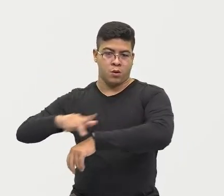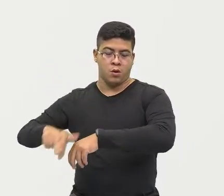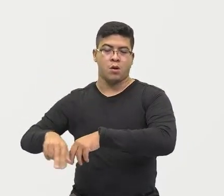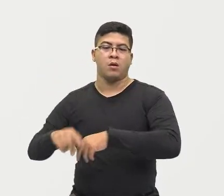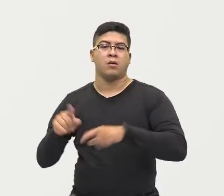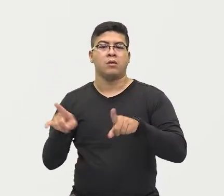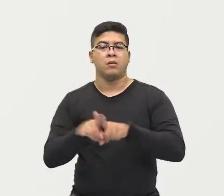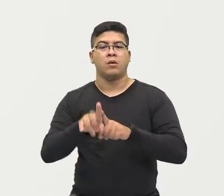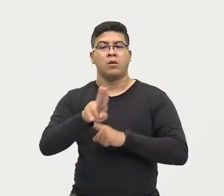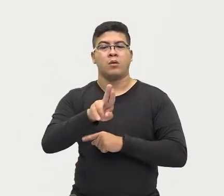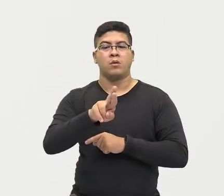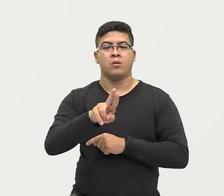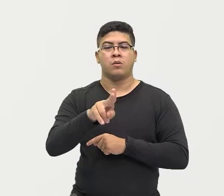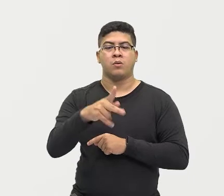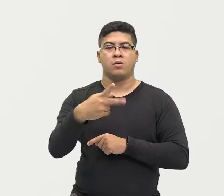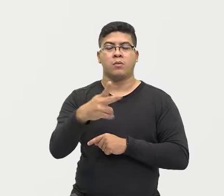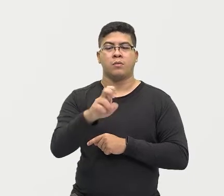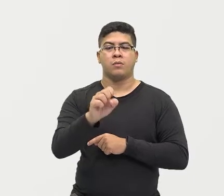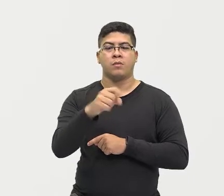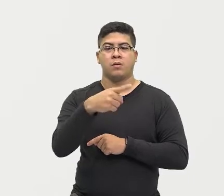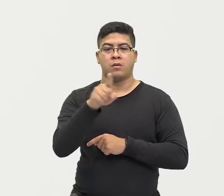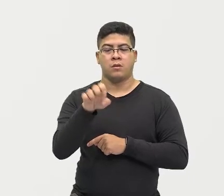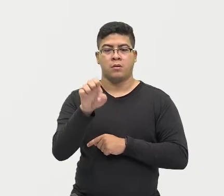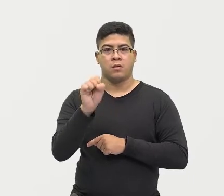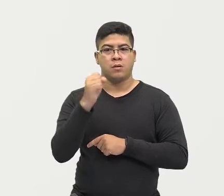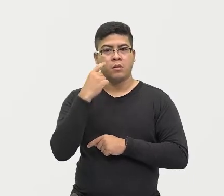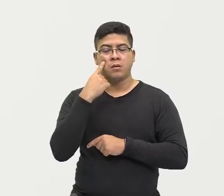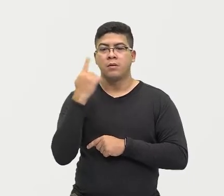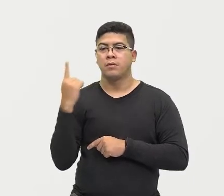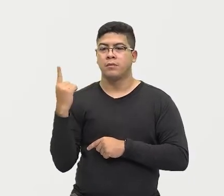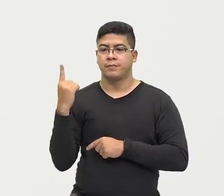analisar aqui, a obra principal dele, olha só.